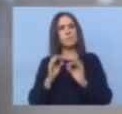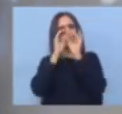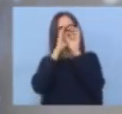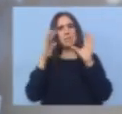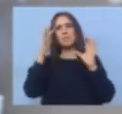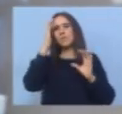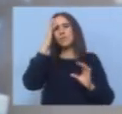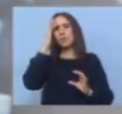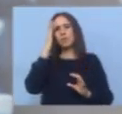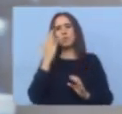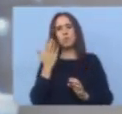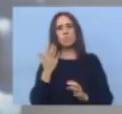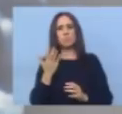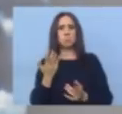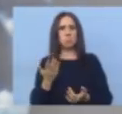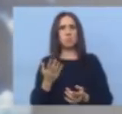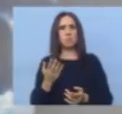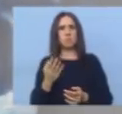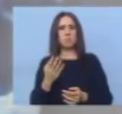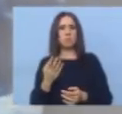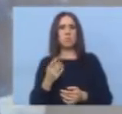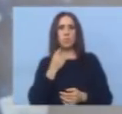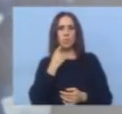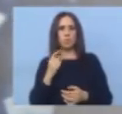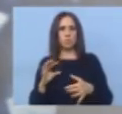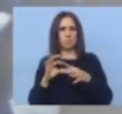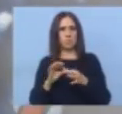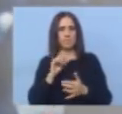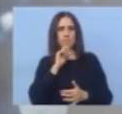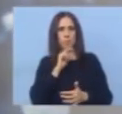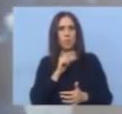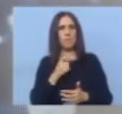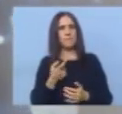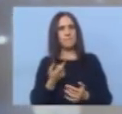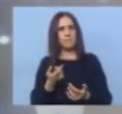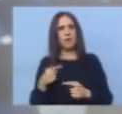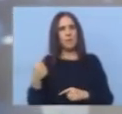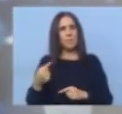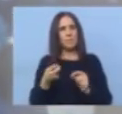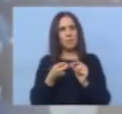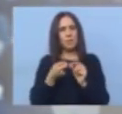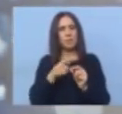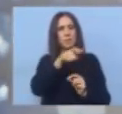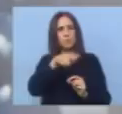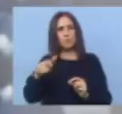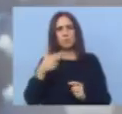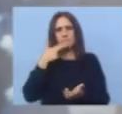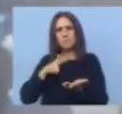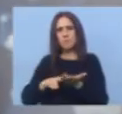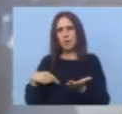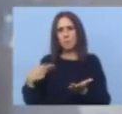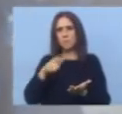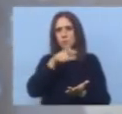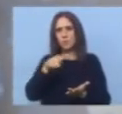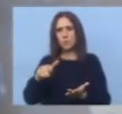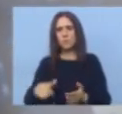teórico que pode envolver determinado curso. Aproxima do cotidiano das pessoas e da realidade concreta das pessoas.